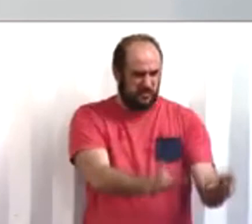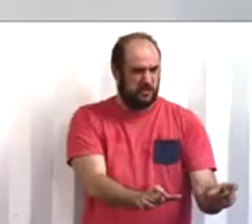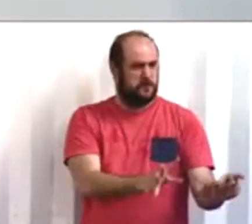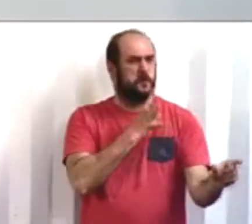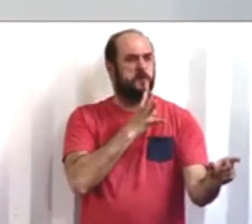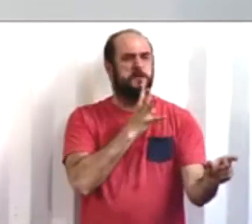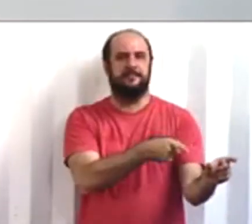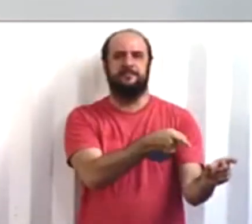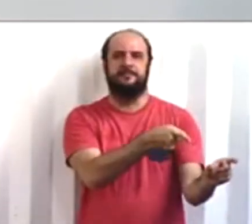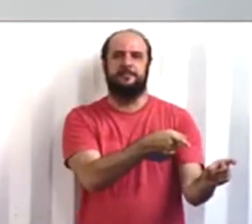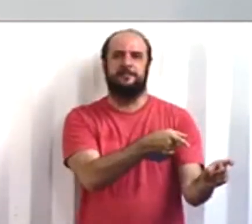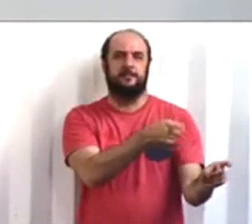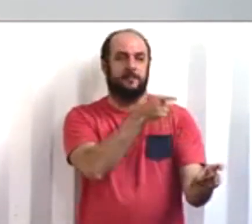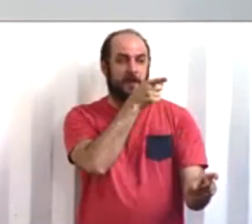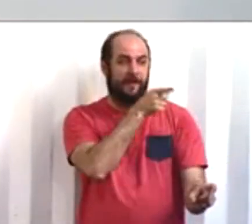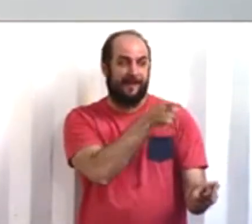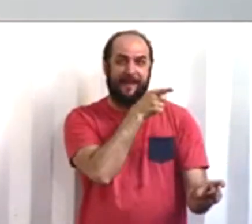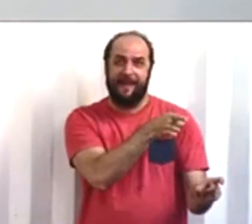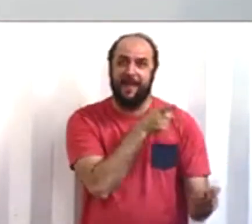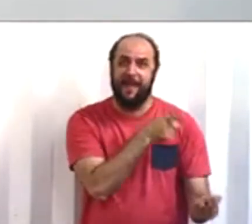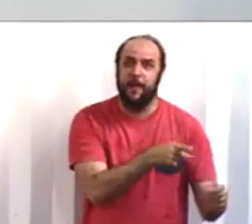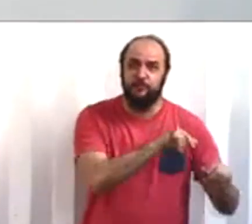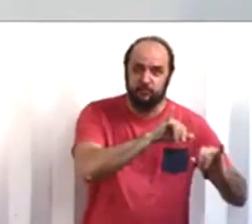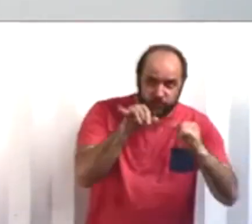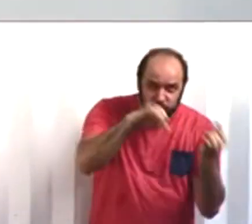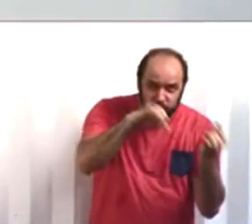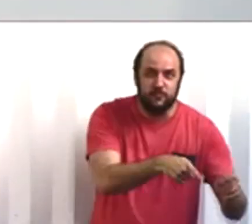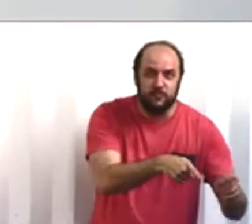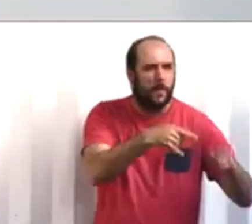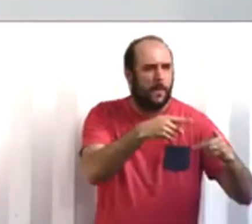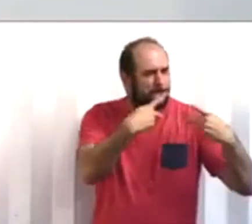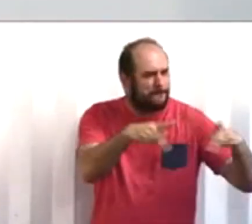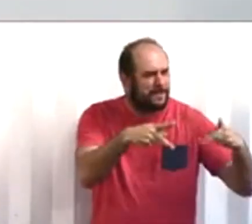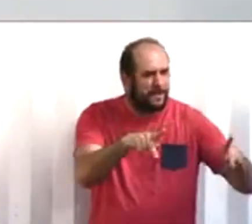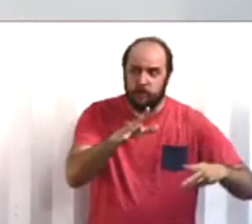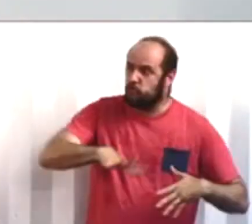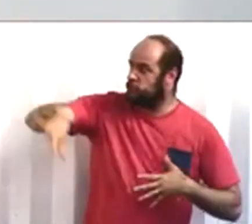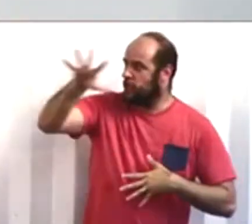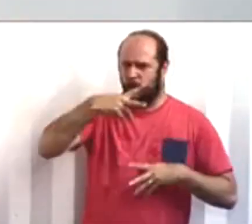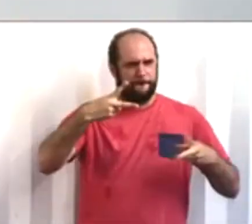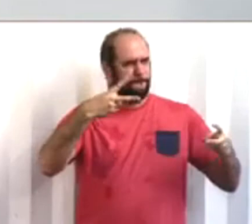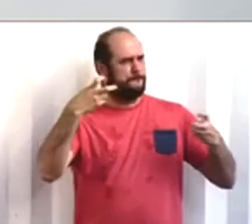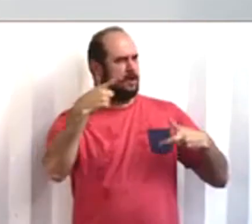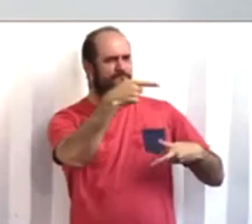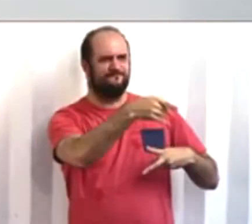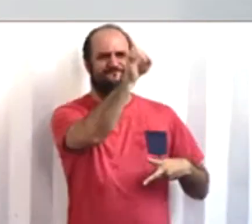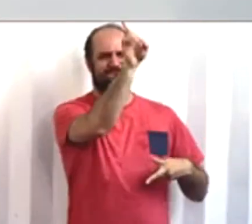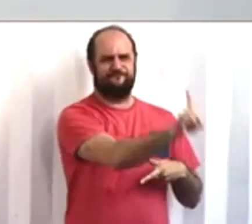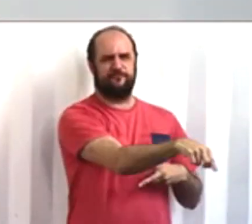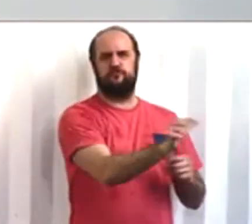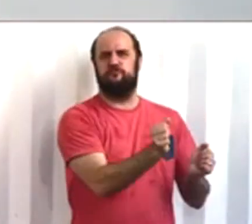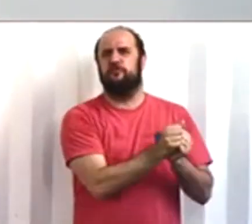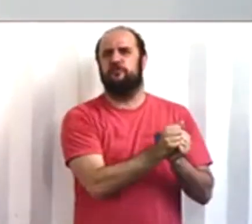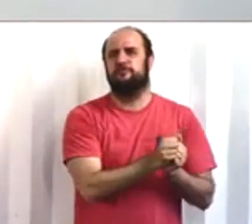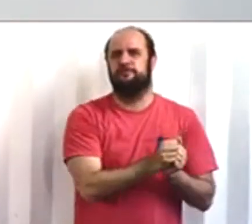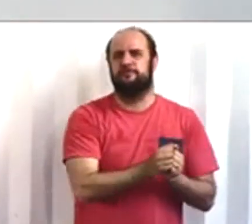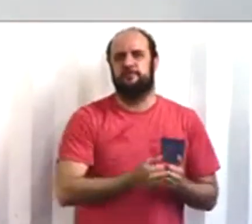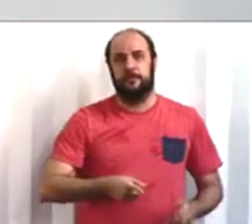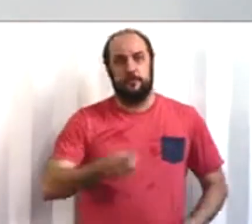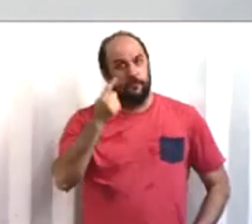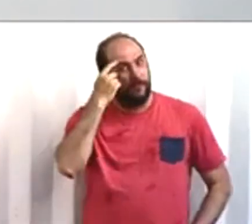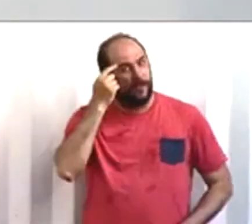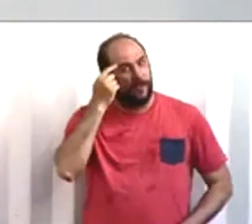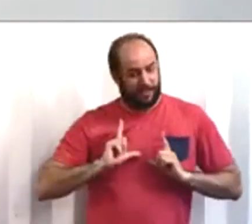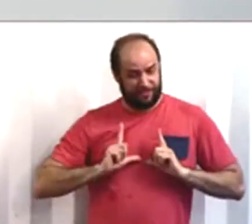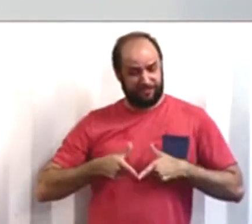quem ele era. Quando ele pregou, todos identificaram. É um homem de Deus falando isso. E olha que ele não estava lá no templo dos